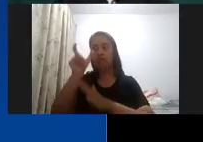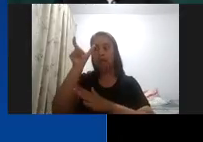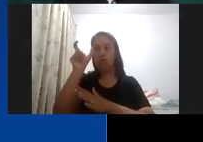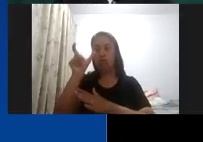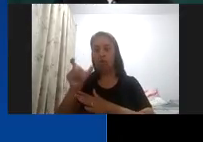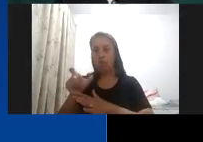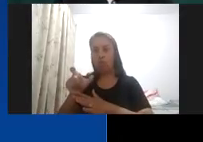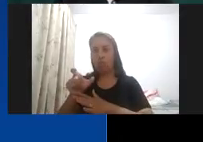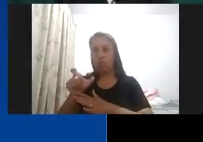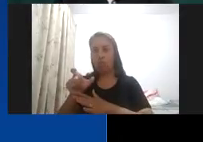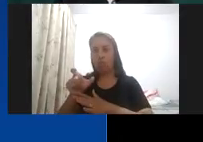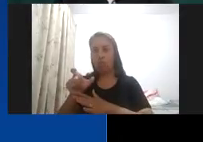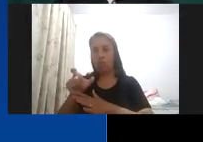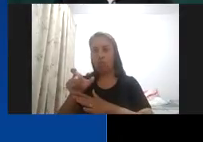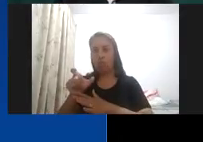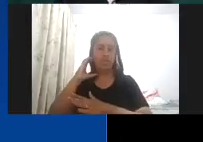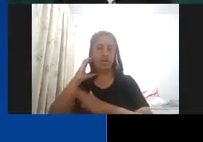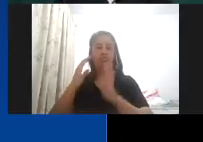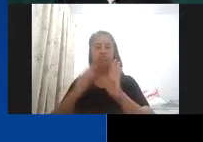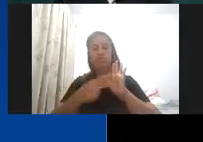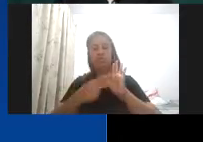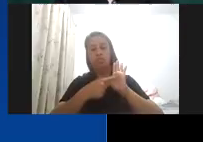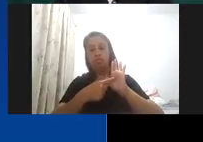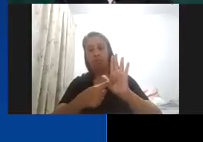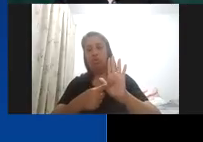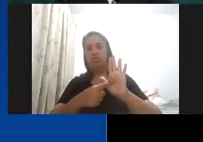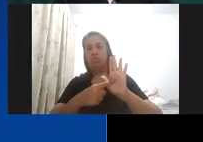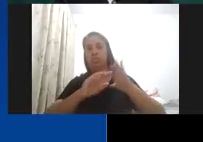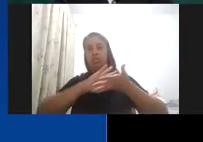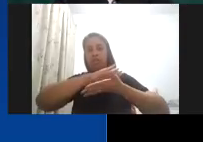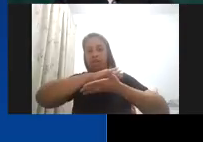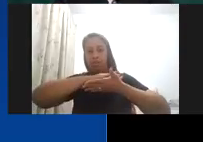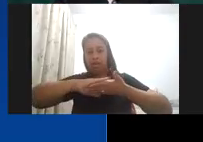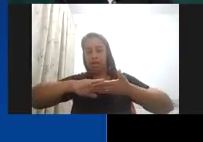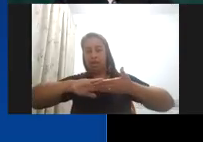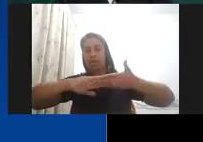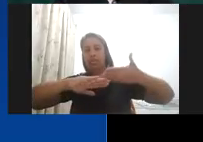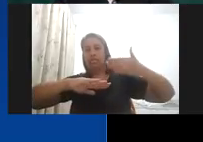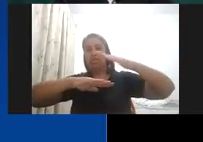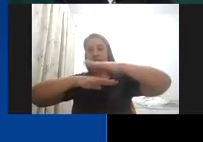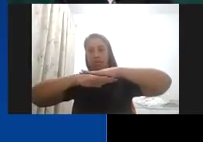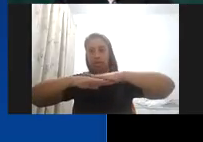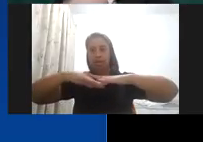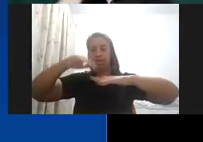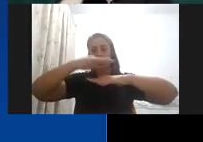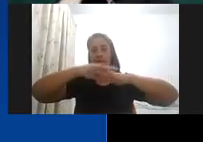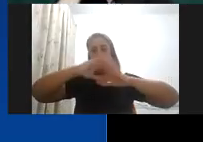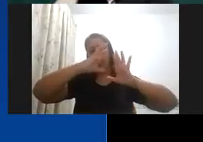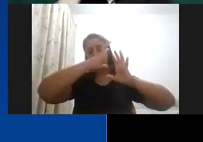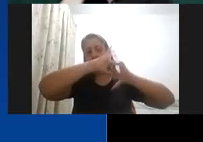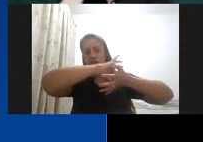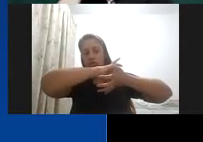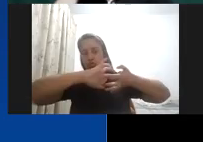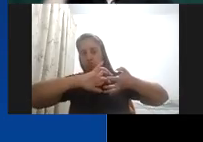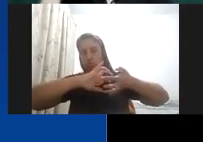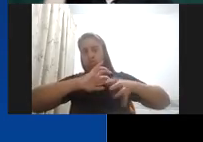várias camadas, né, musculares e com a movimentação. Existe também vários músculos aqui da cervical que a